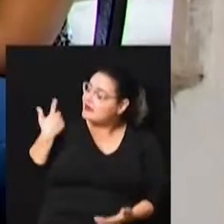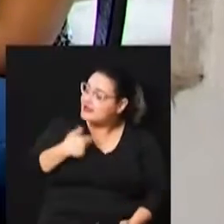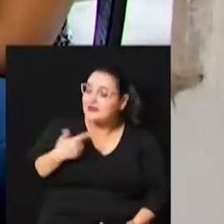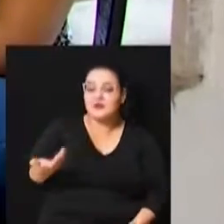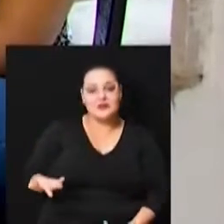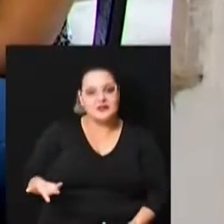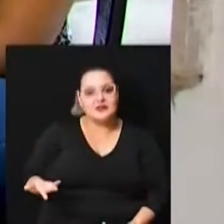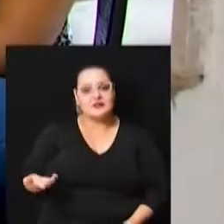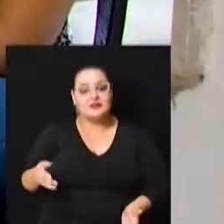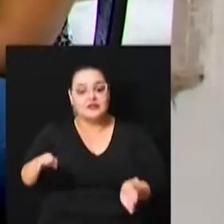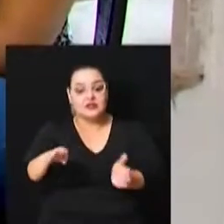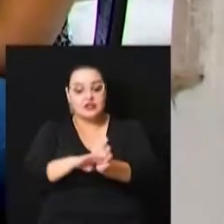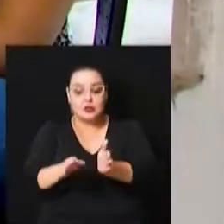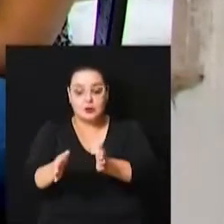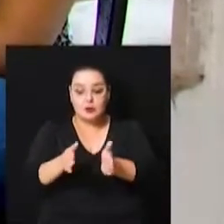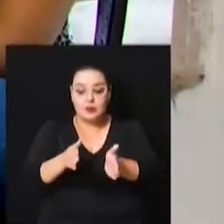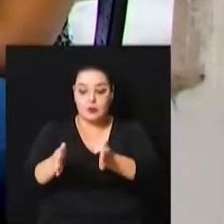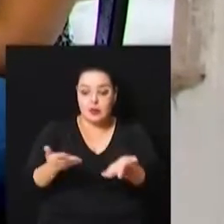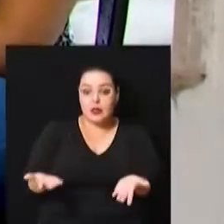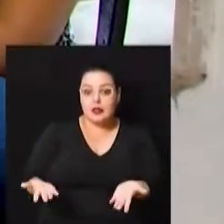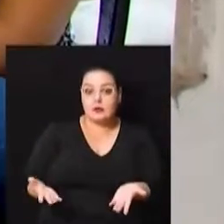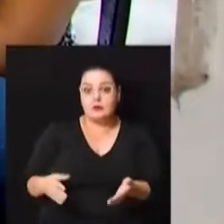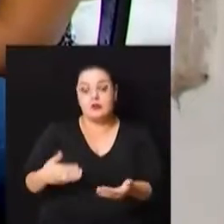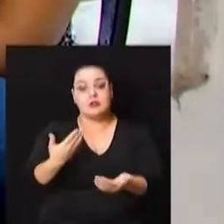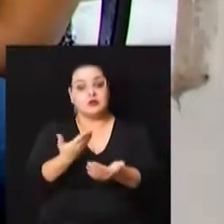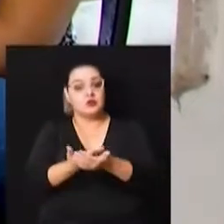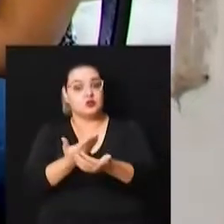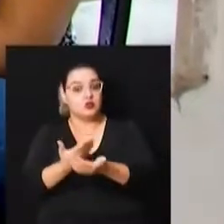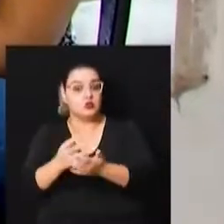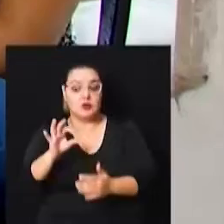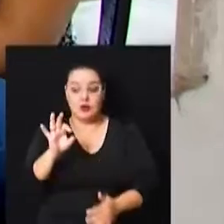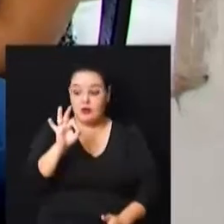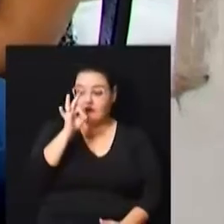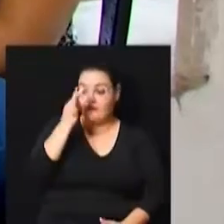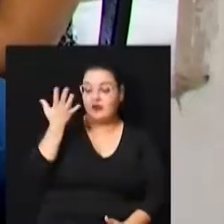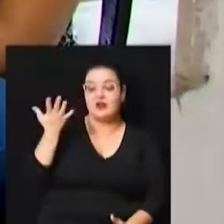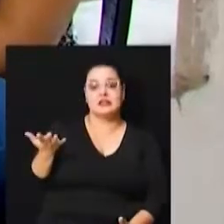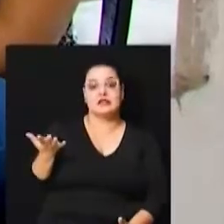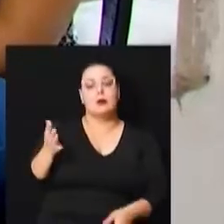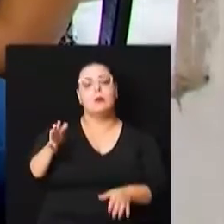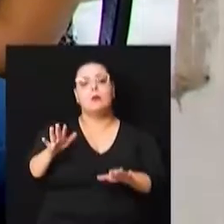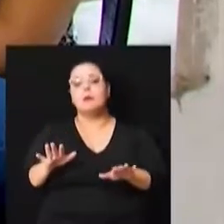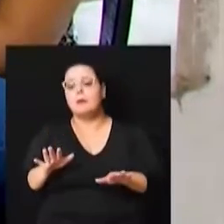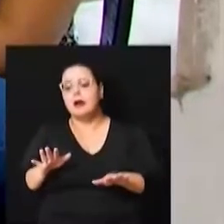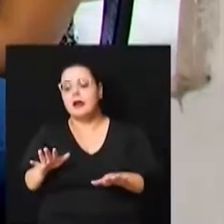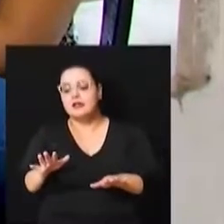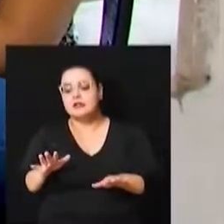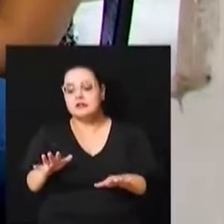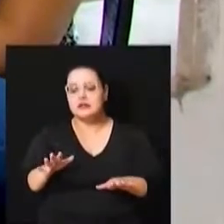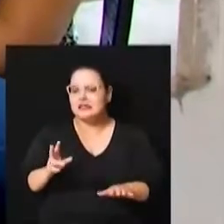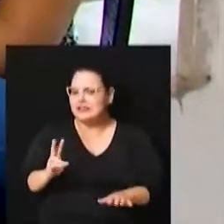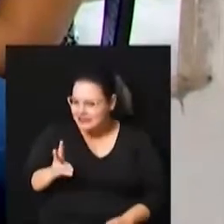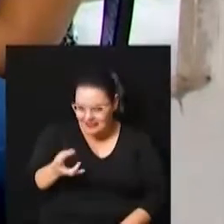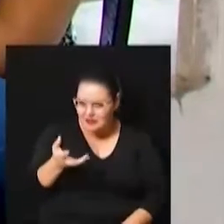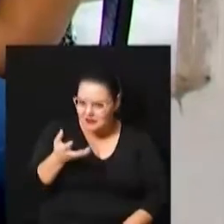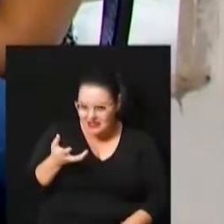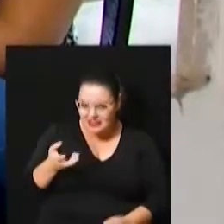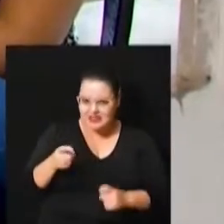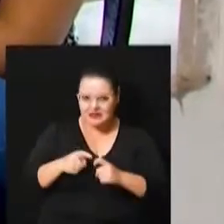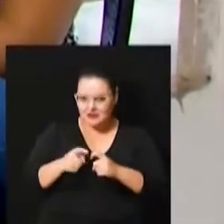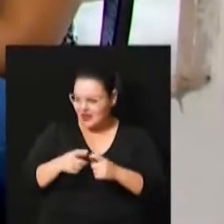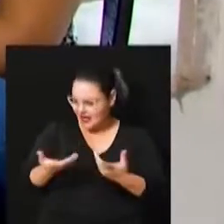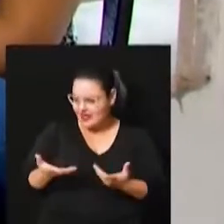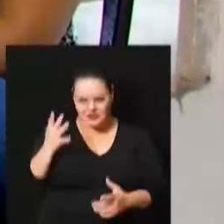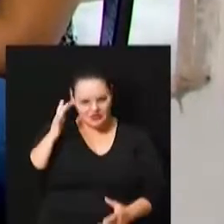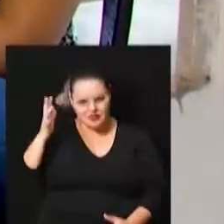vai chegar, evidentemente, até o momento que você vai estudar na França e tudo mais, mas você sempre quis ser médica? Sempre